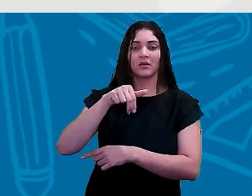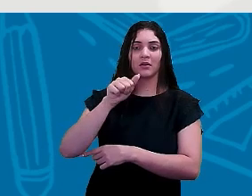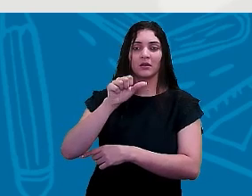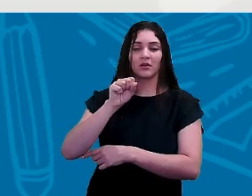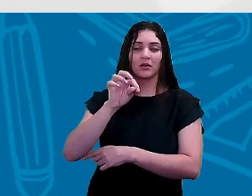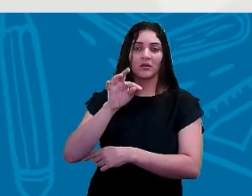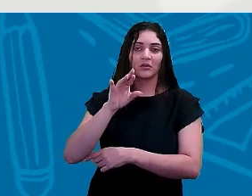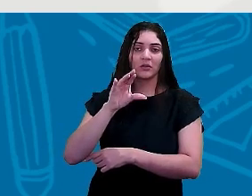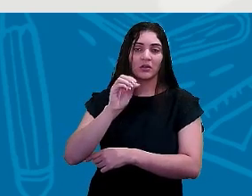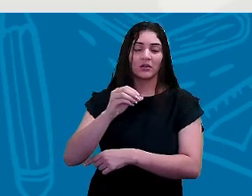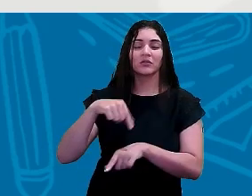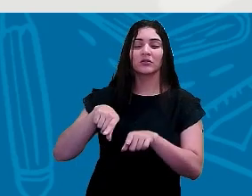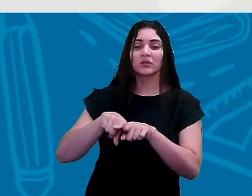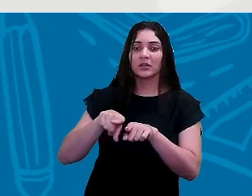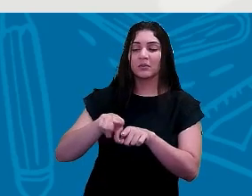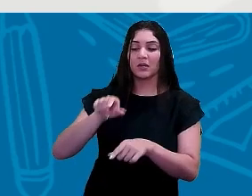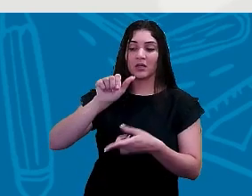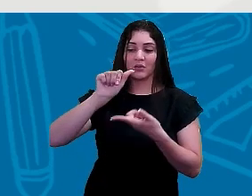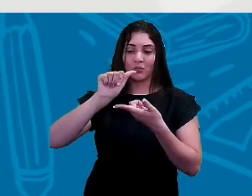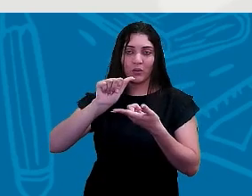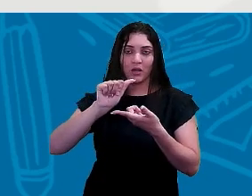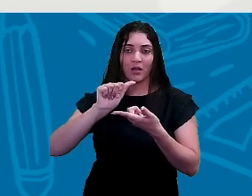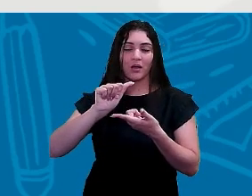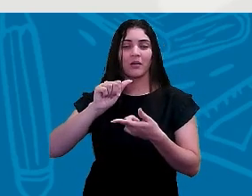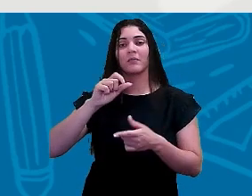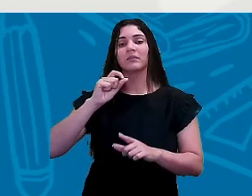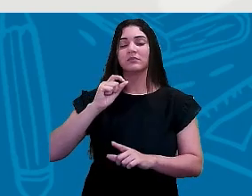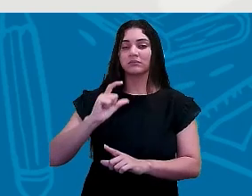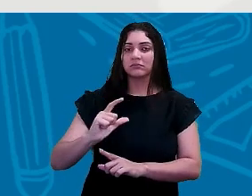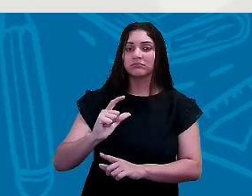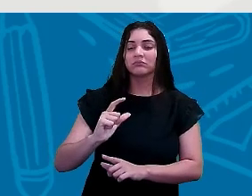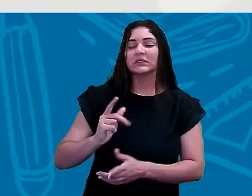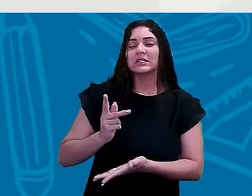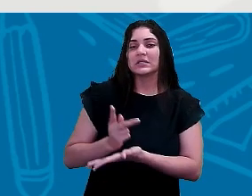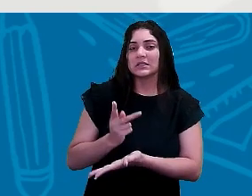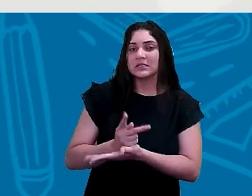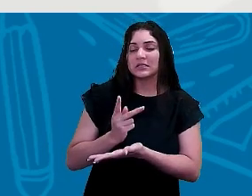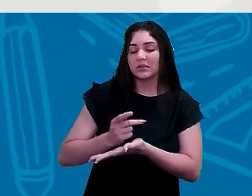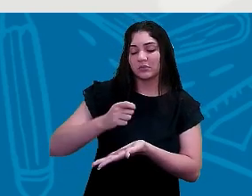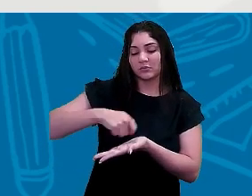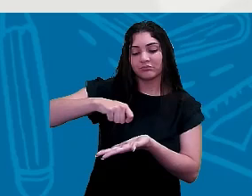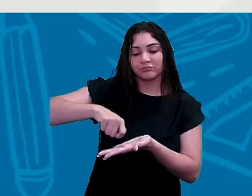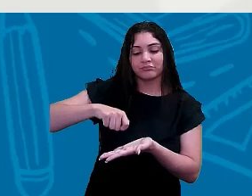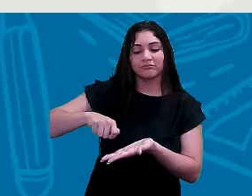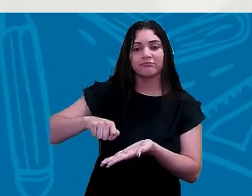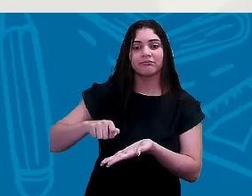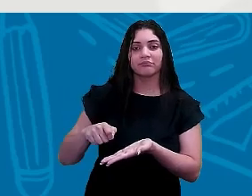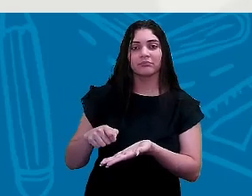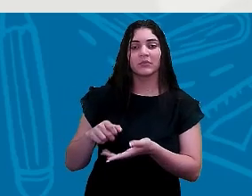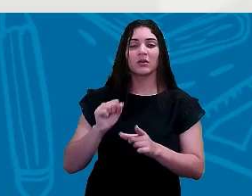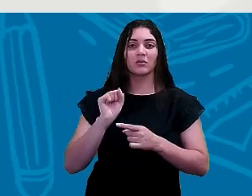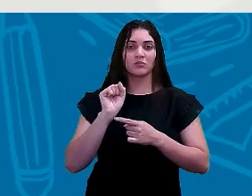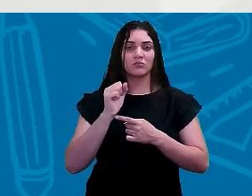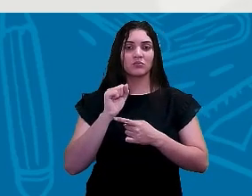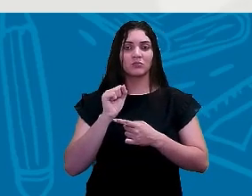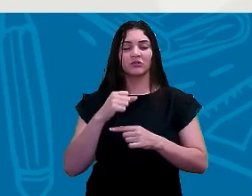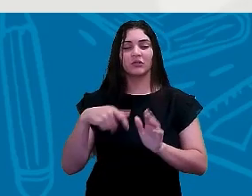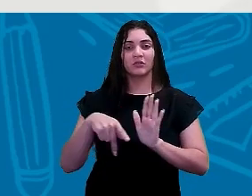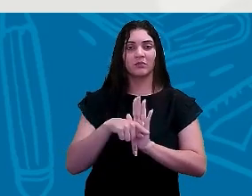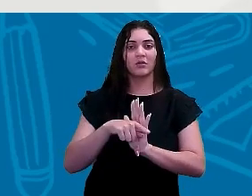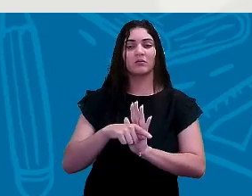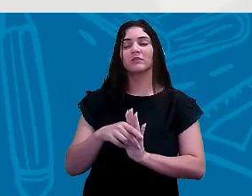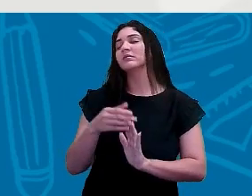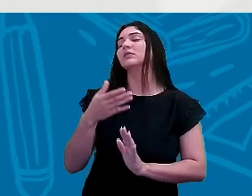segundo nome, também com A maiúsculo. Então, toda vez que você for escrever um substantivo próprio,